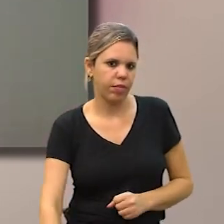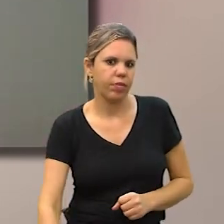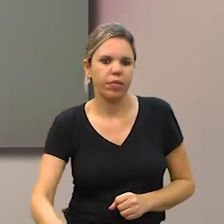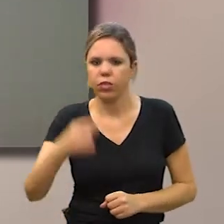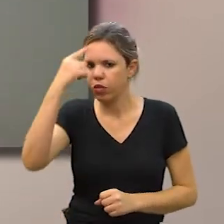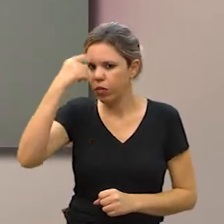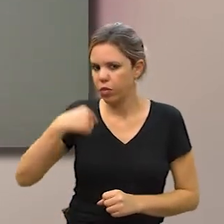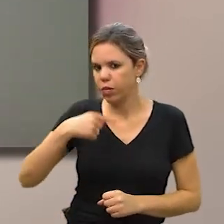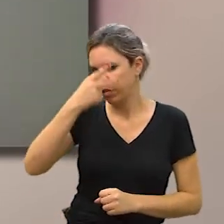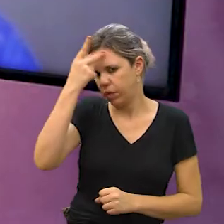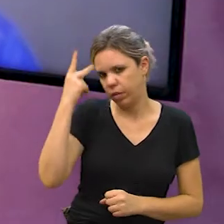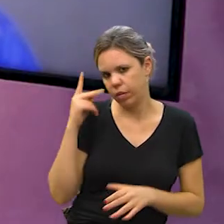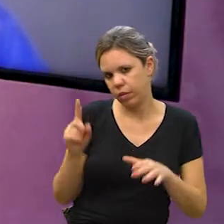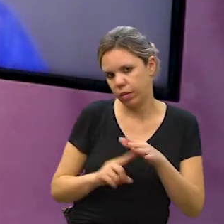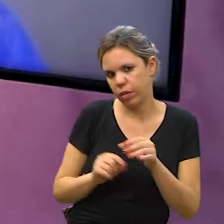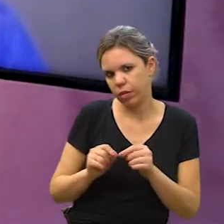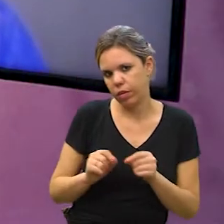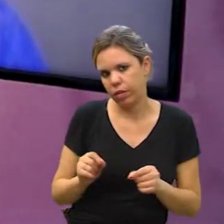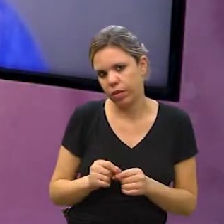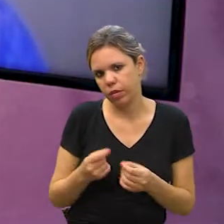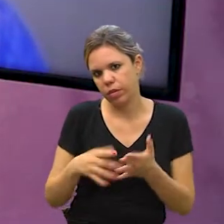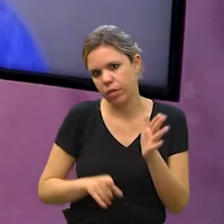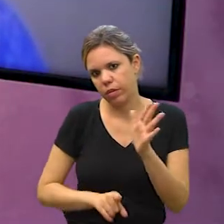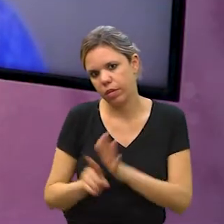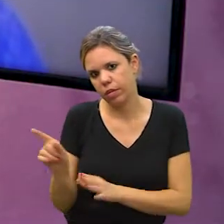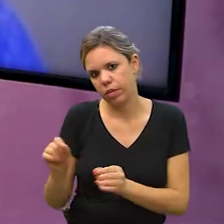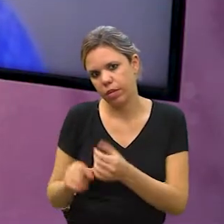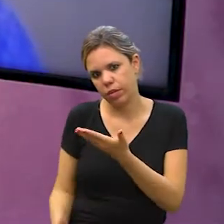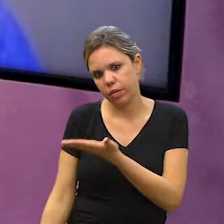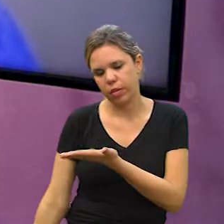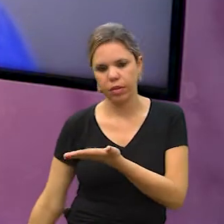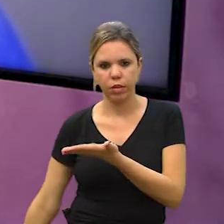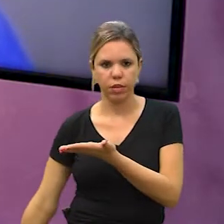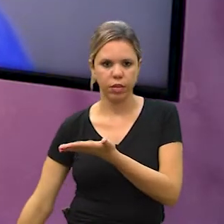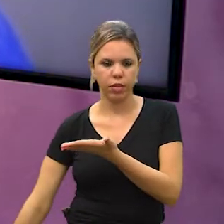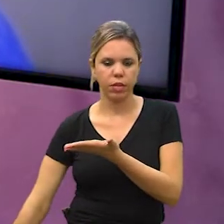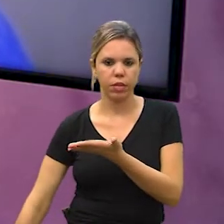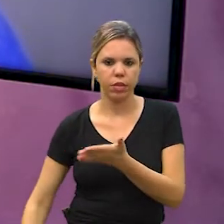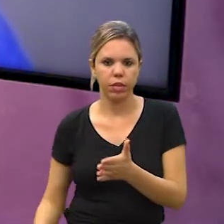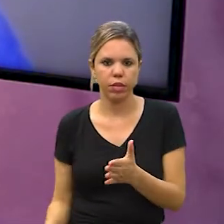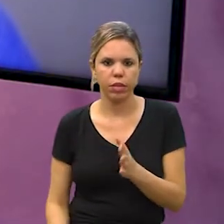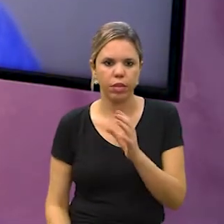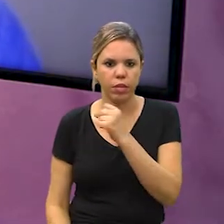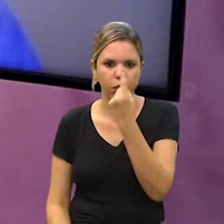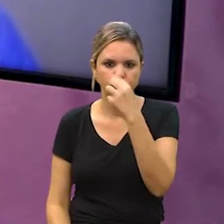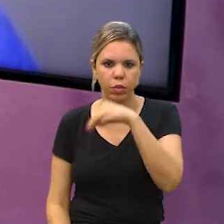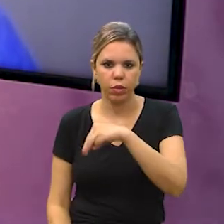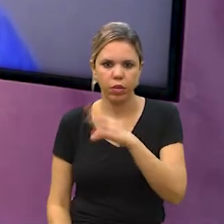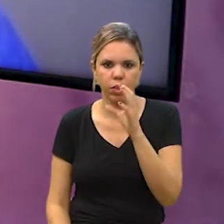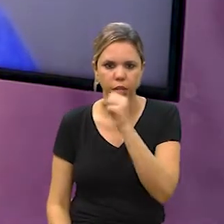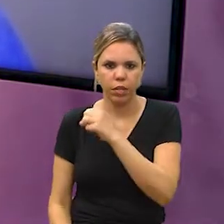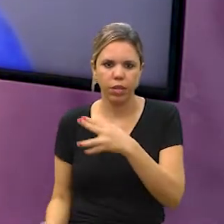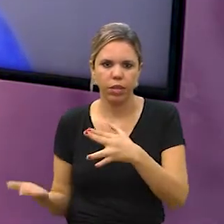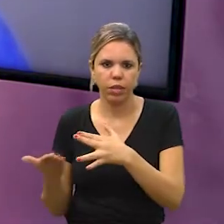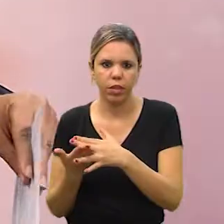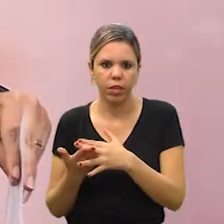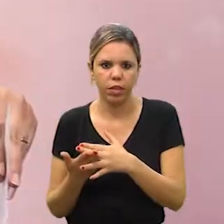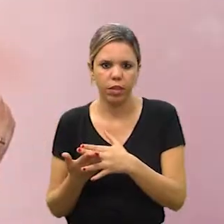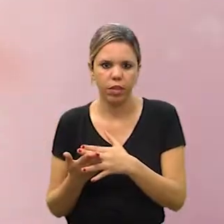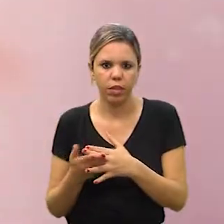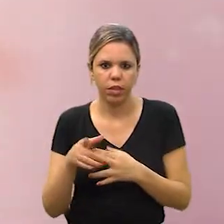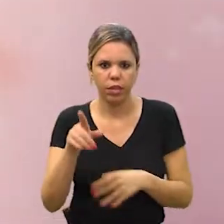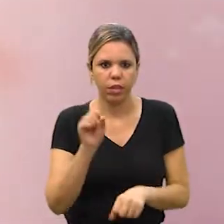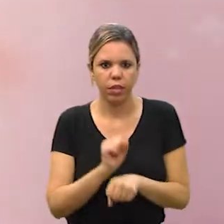traçar um perfil desse PA o Dr ainda tem muita pergunta para fazer para o senhor mas eu vou te pedir um minutinho que eu preciso chamar um